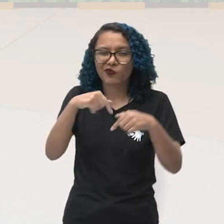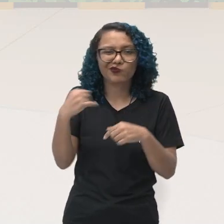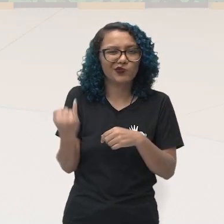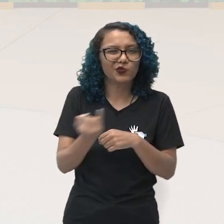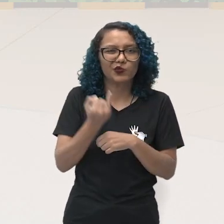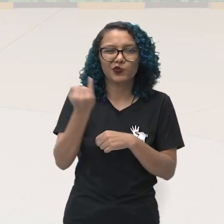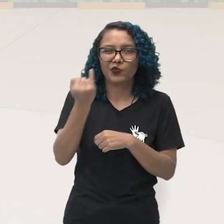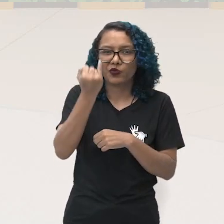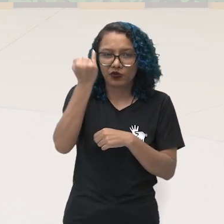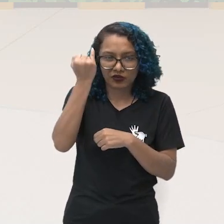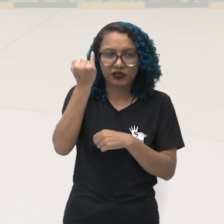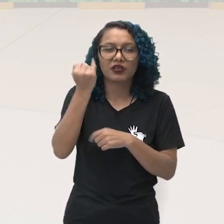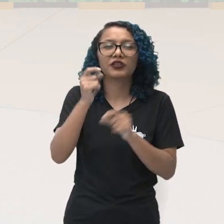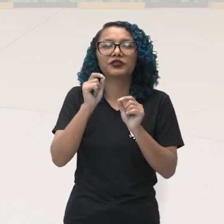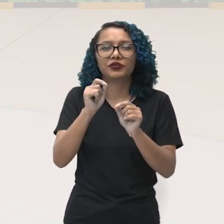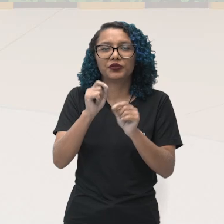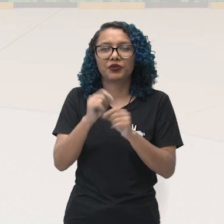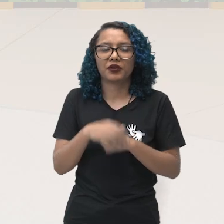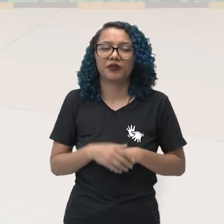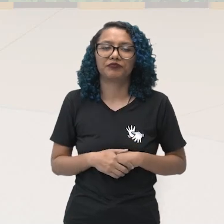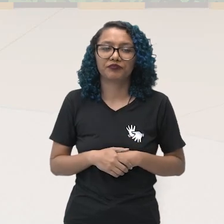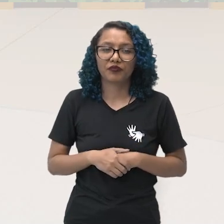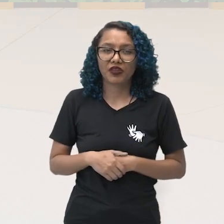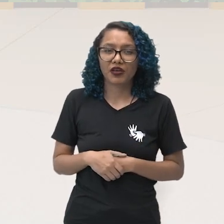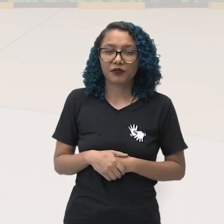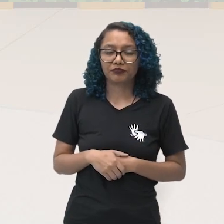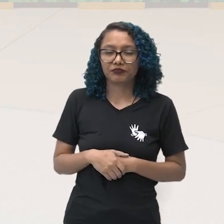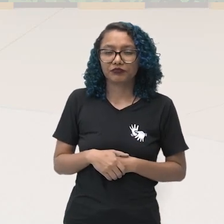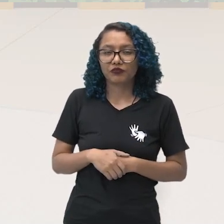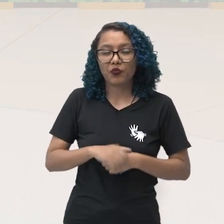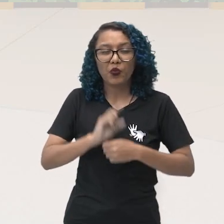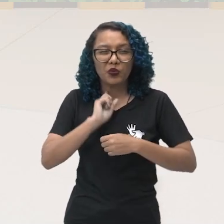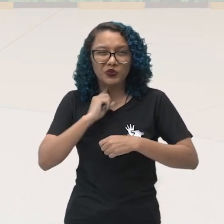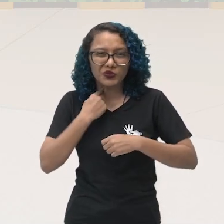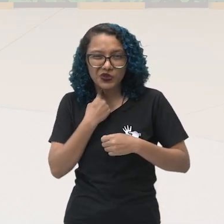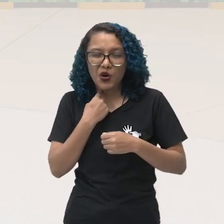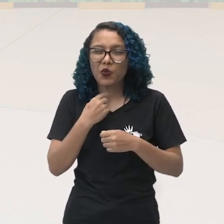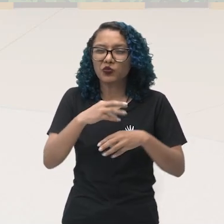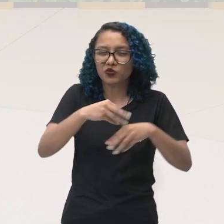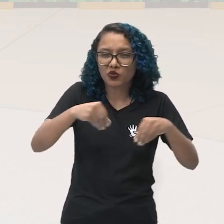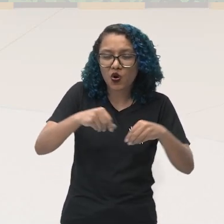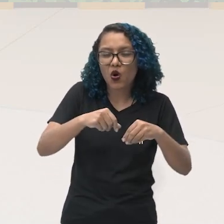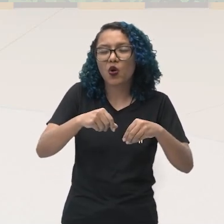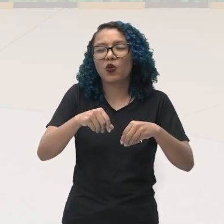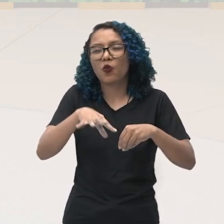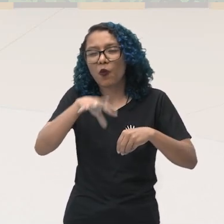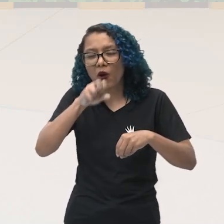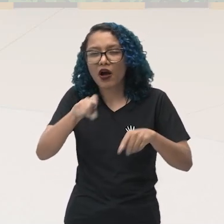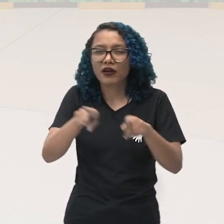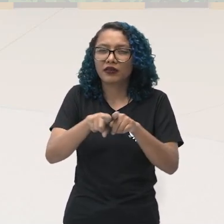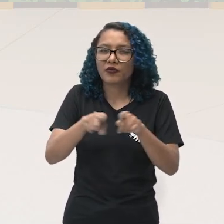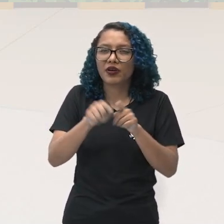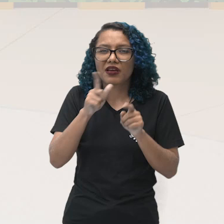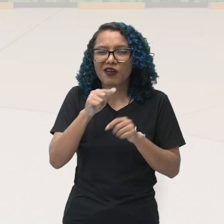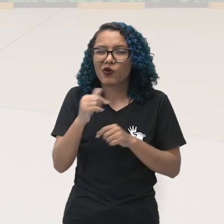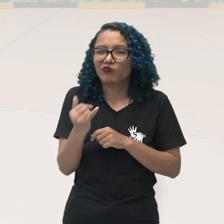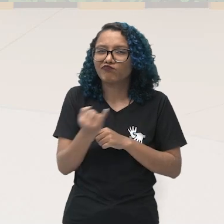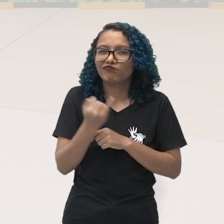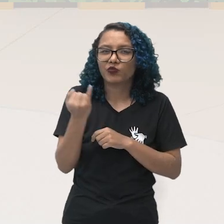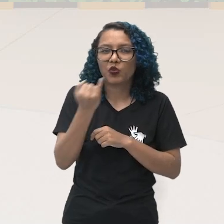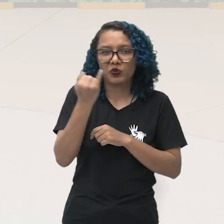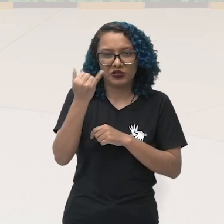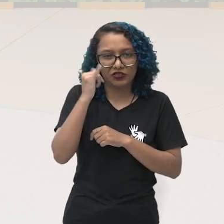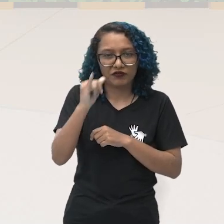para evitar a contaminação do solo, da água e do ar. Tá? Pode causar